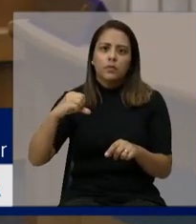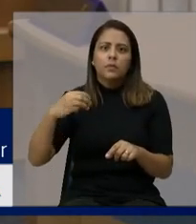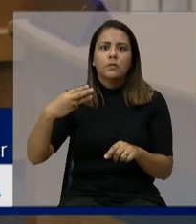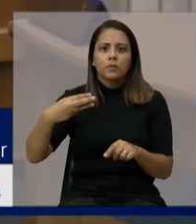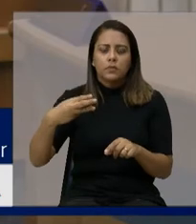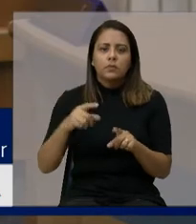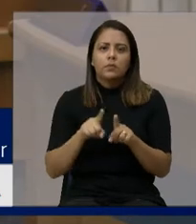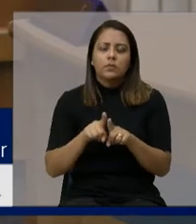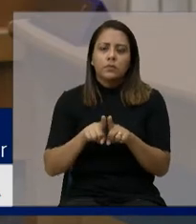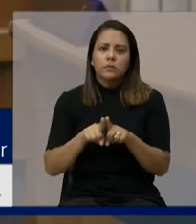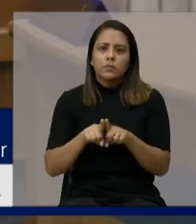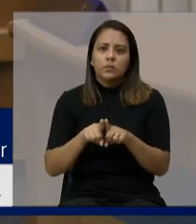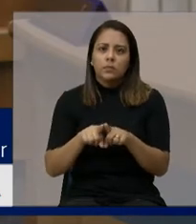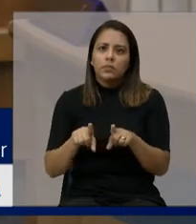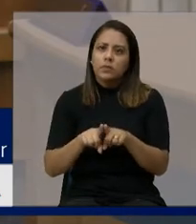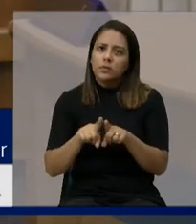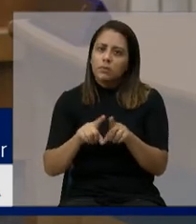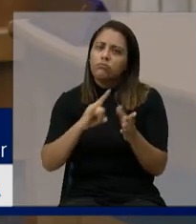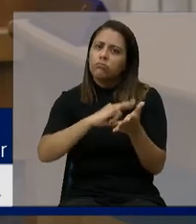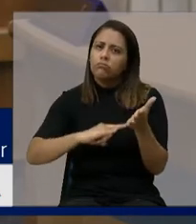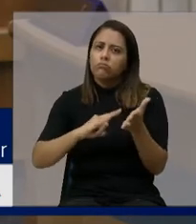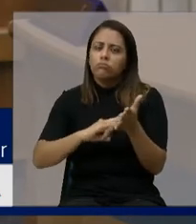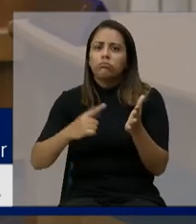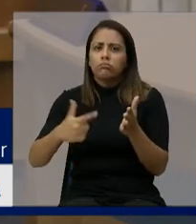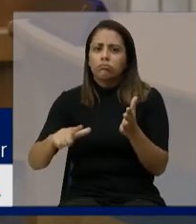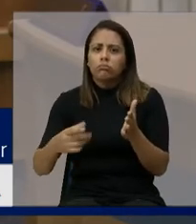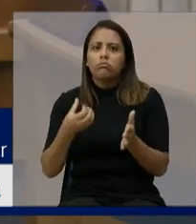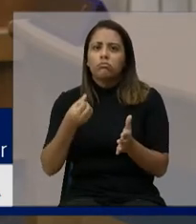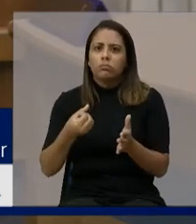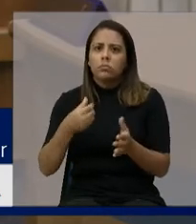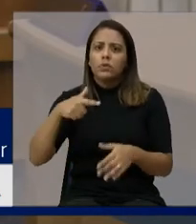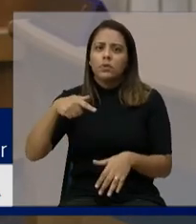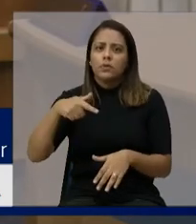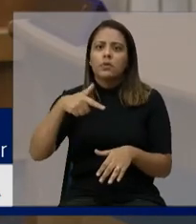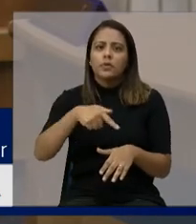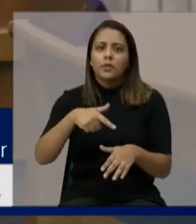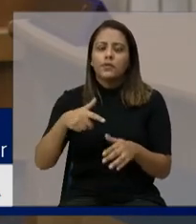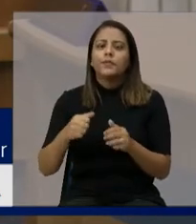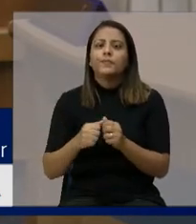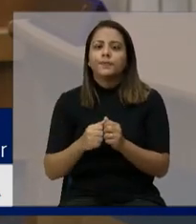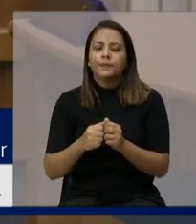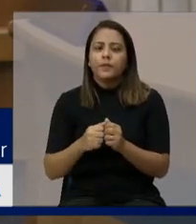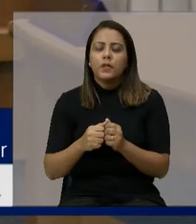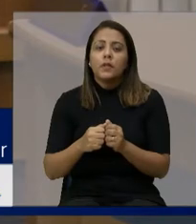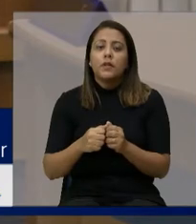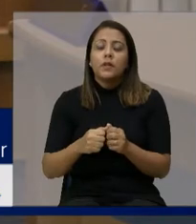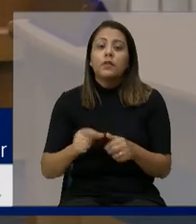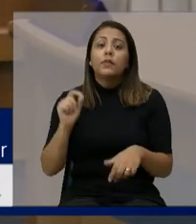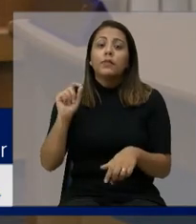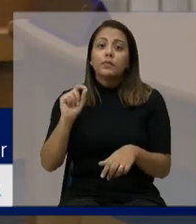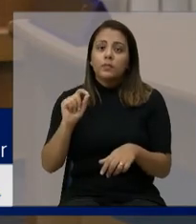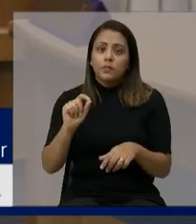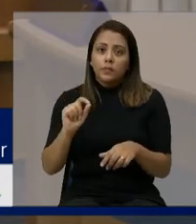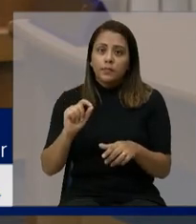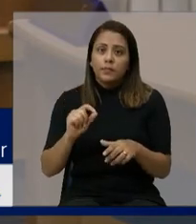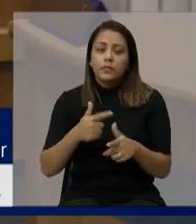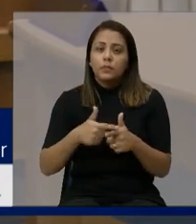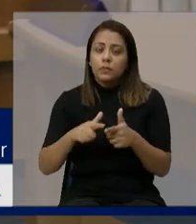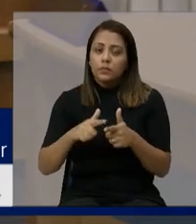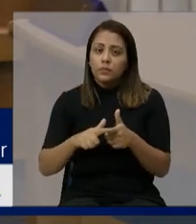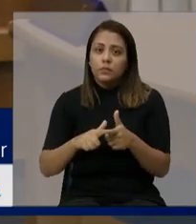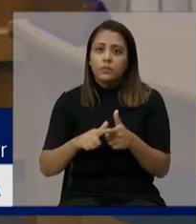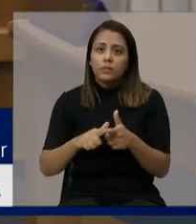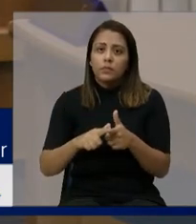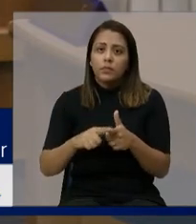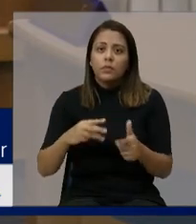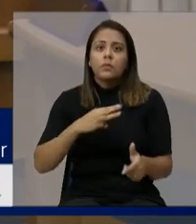93 e documentos diversos, número 677, que trata o seguinte: de autoria do